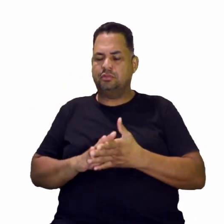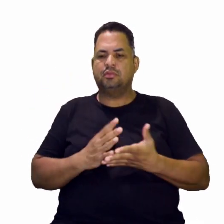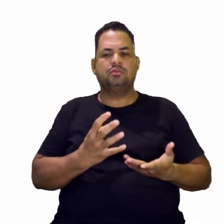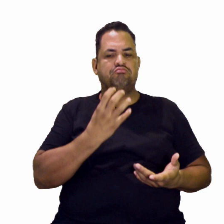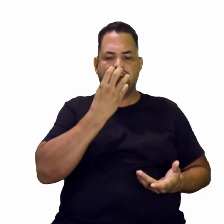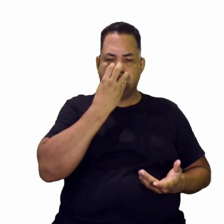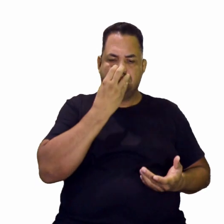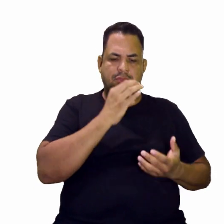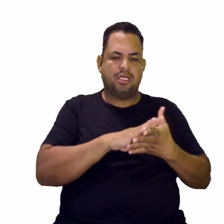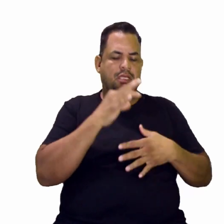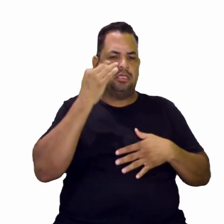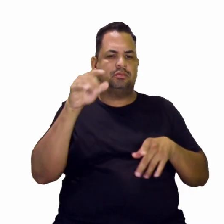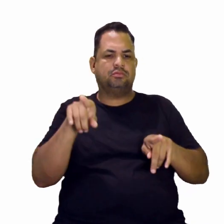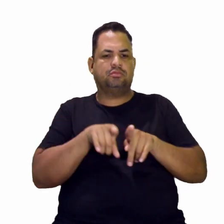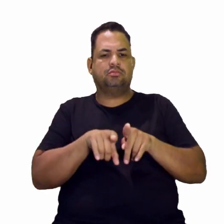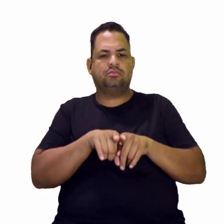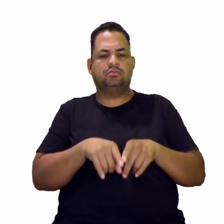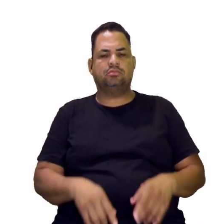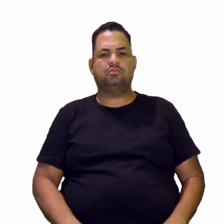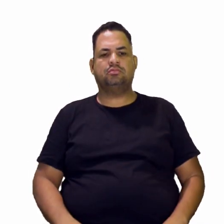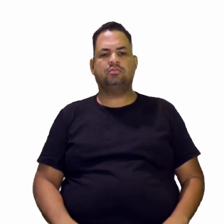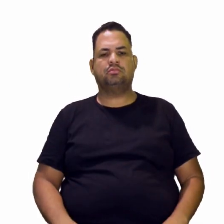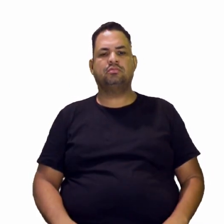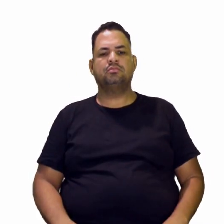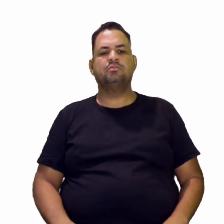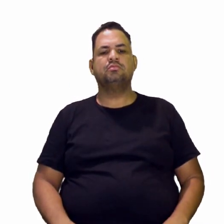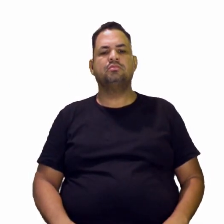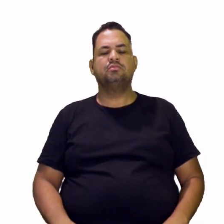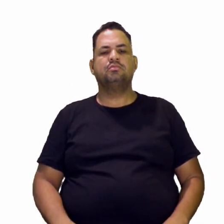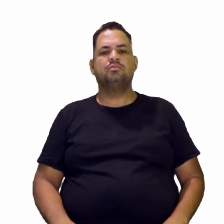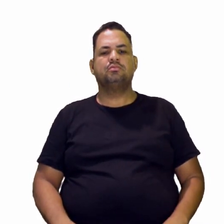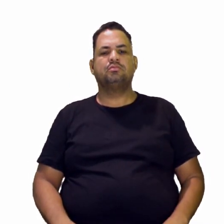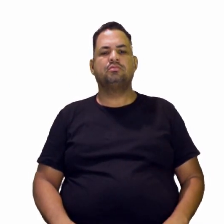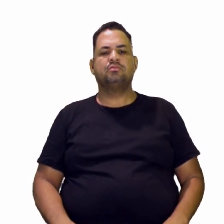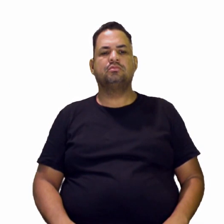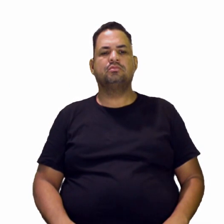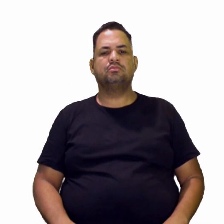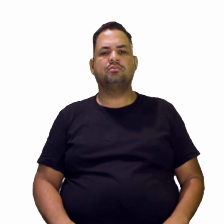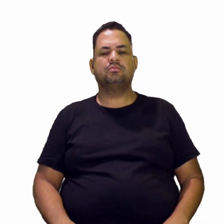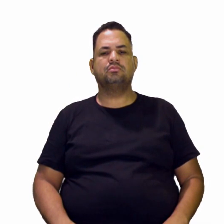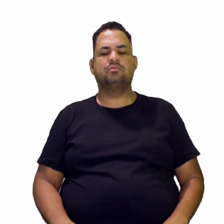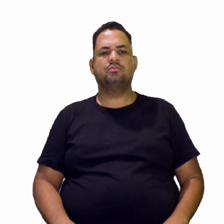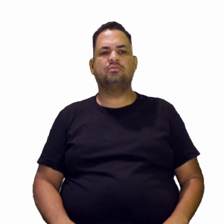cães, gatos, enfim. Isso que a gente falou aí, tá?